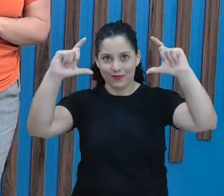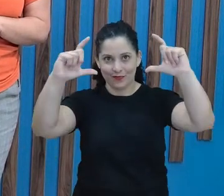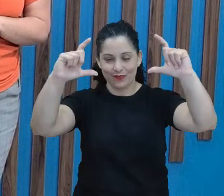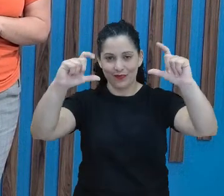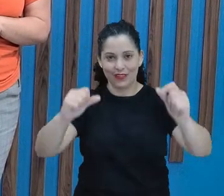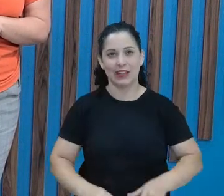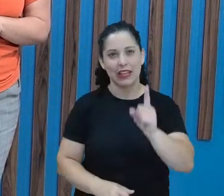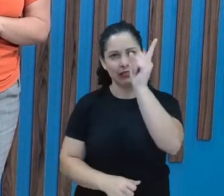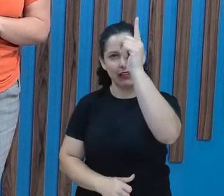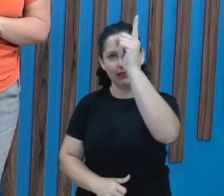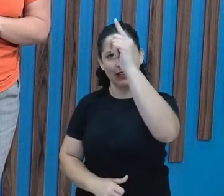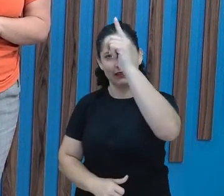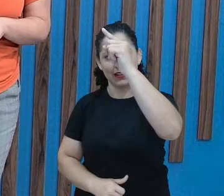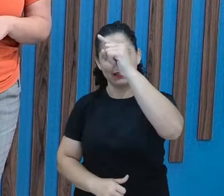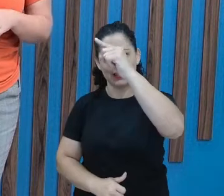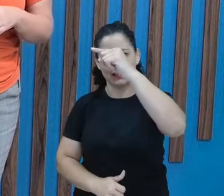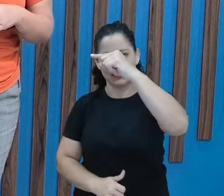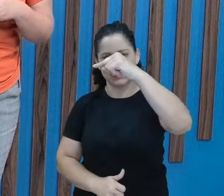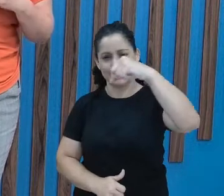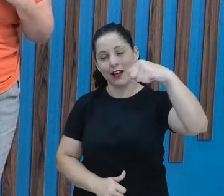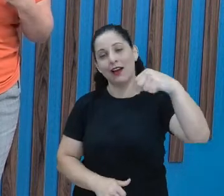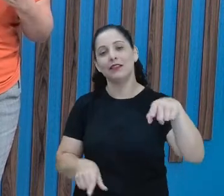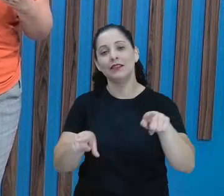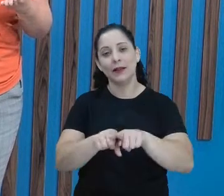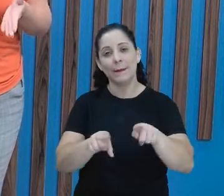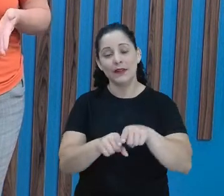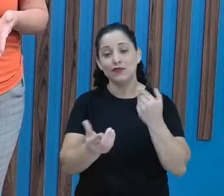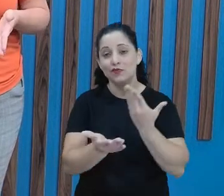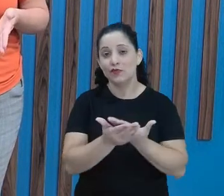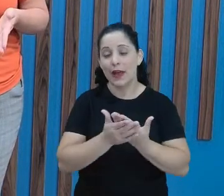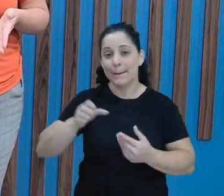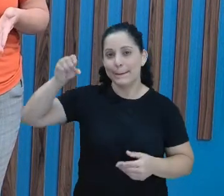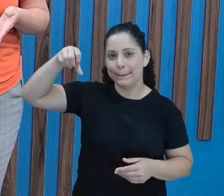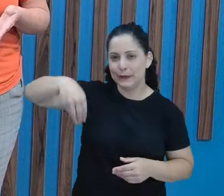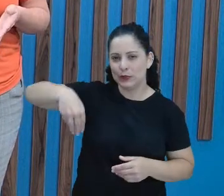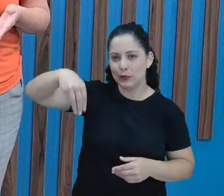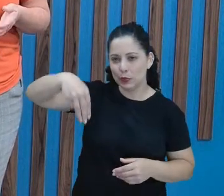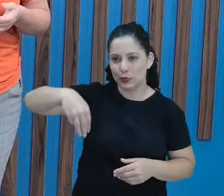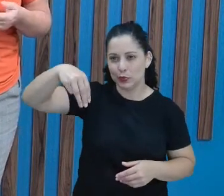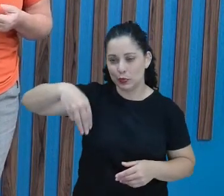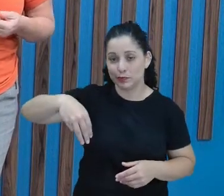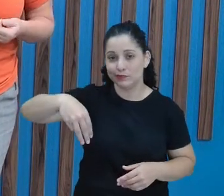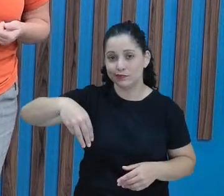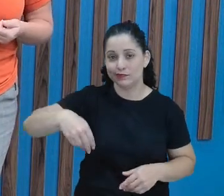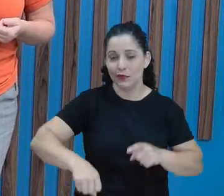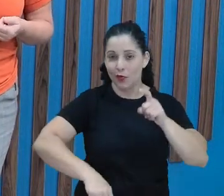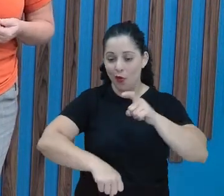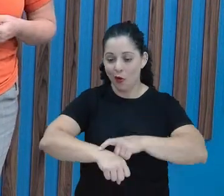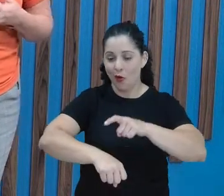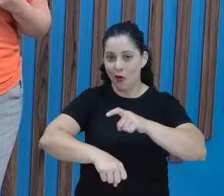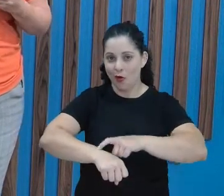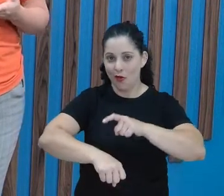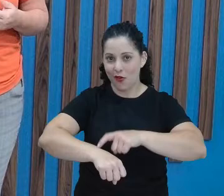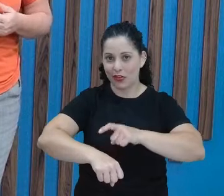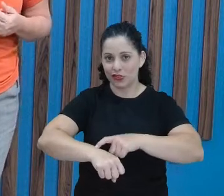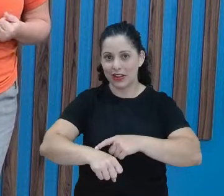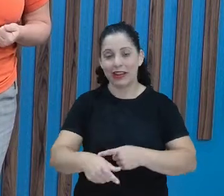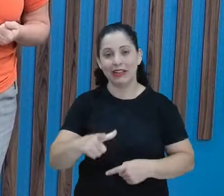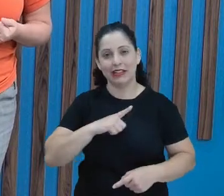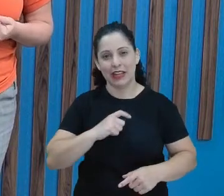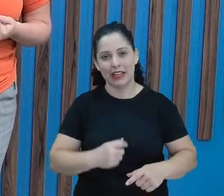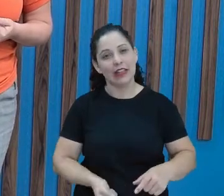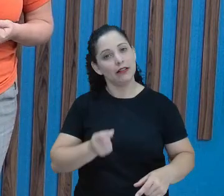conta as horas. E vai passando, estudamos sobre o minuto, estudamos sobre as horas, o ponteiro grande, o